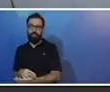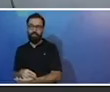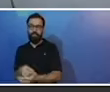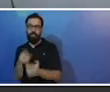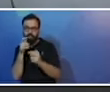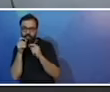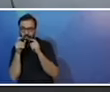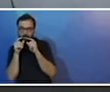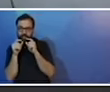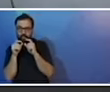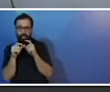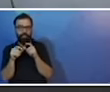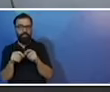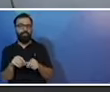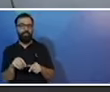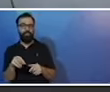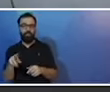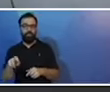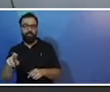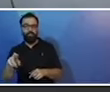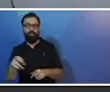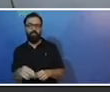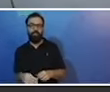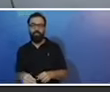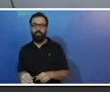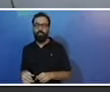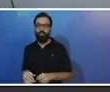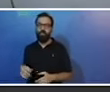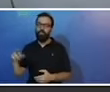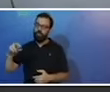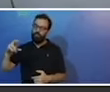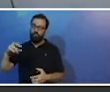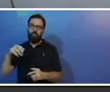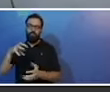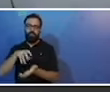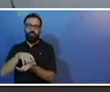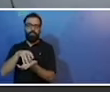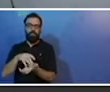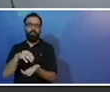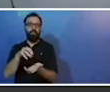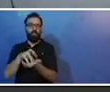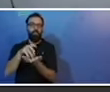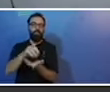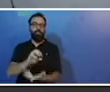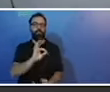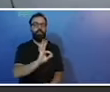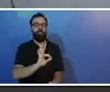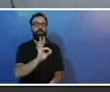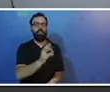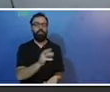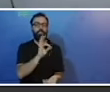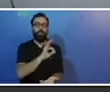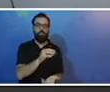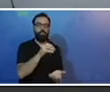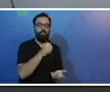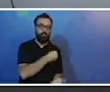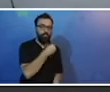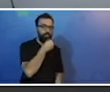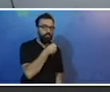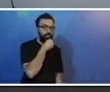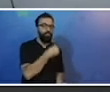o rato de faz irm ó o Ratinho com as patinha o rato na aranha aranha na mosca a mosca na